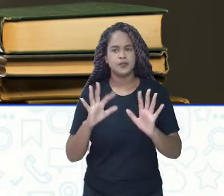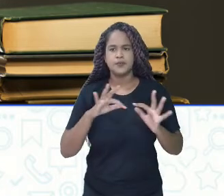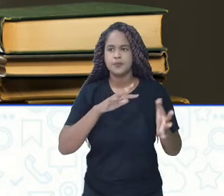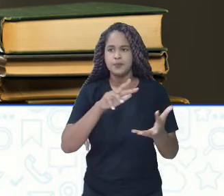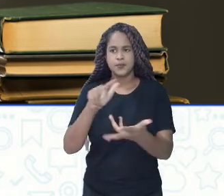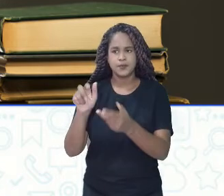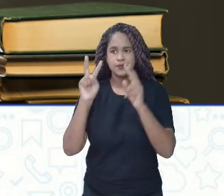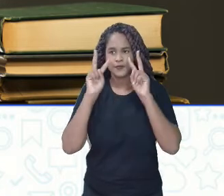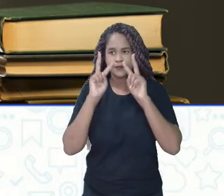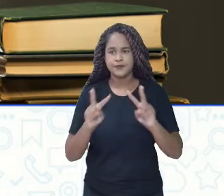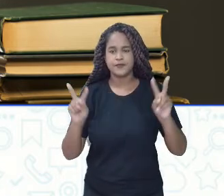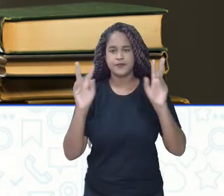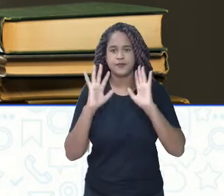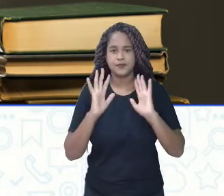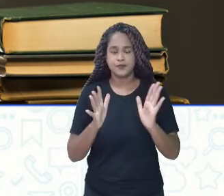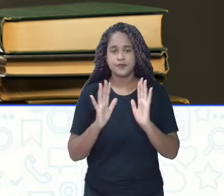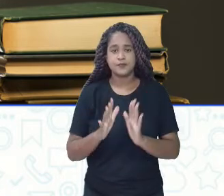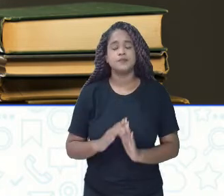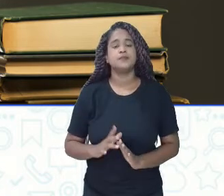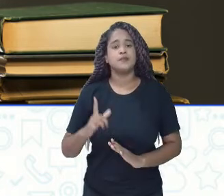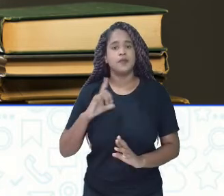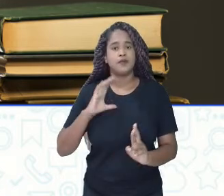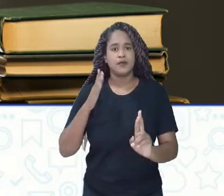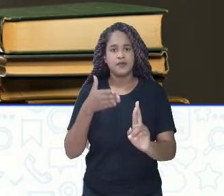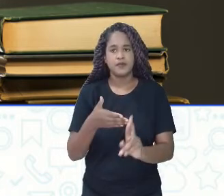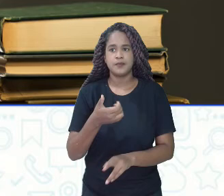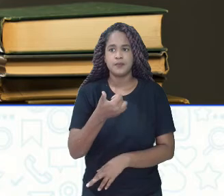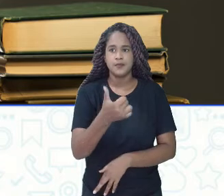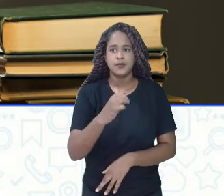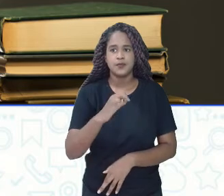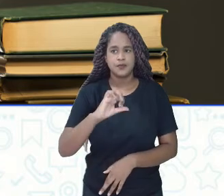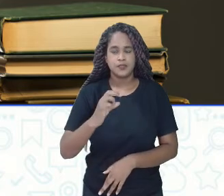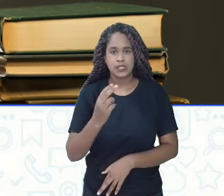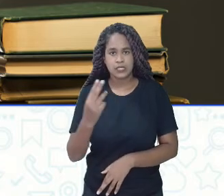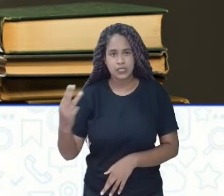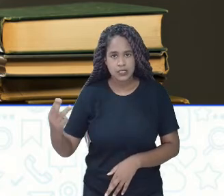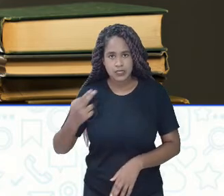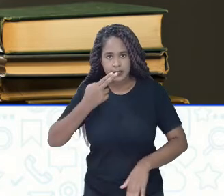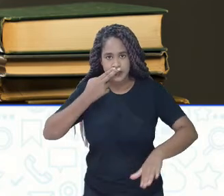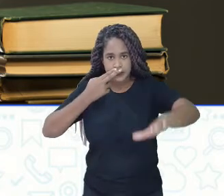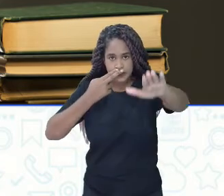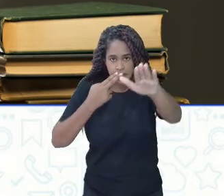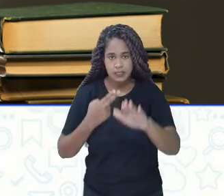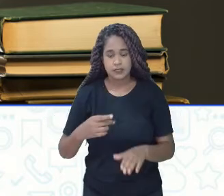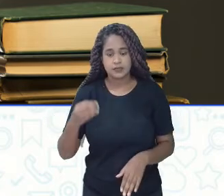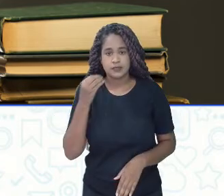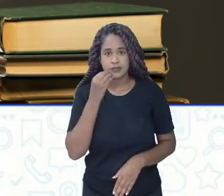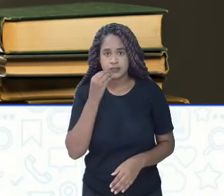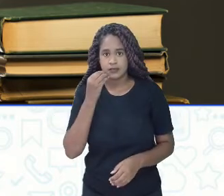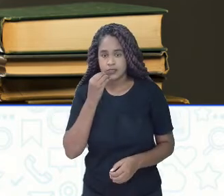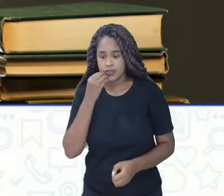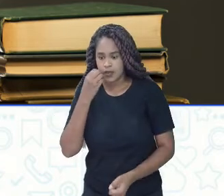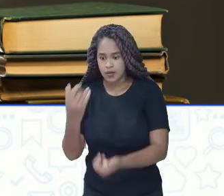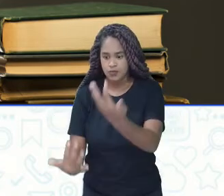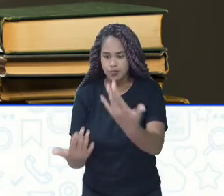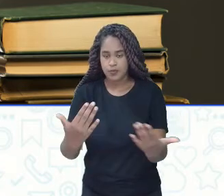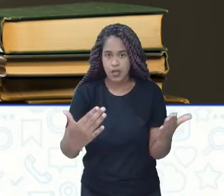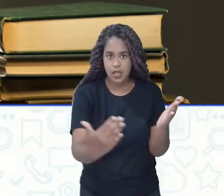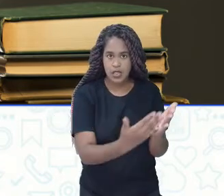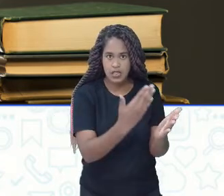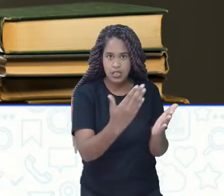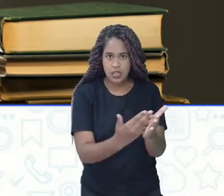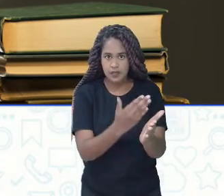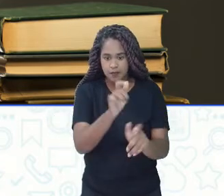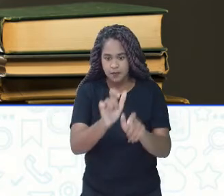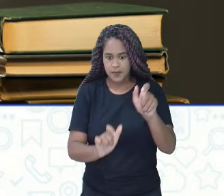uma referência a 1933, quando os nazistas queimavam livros de escritores intelectuais em plenas praças públicas. Então,